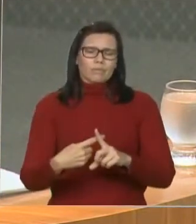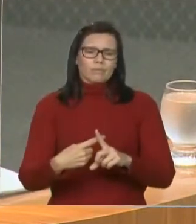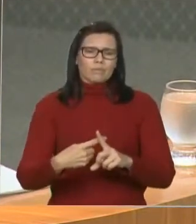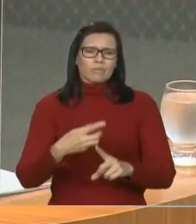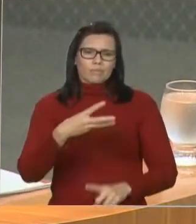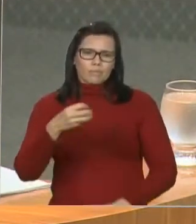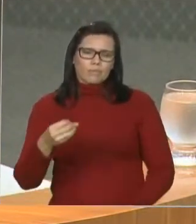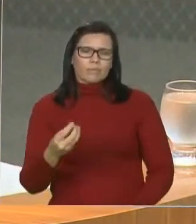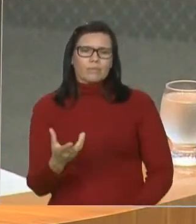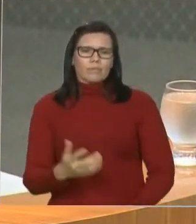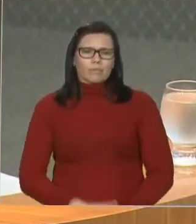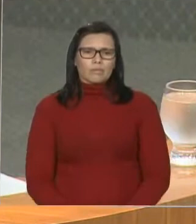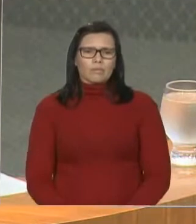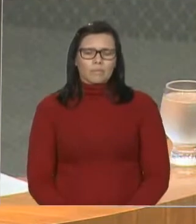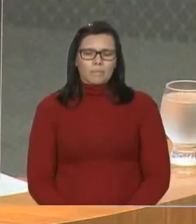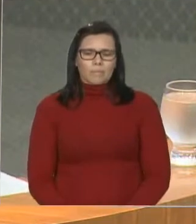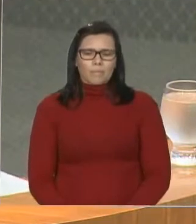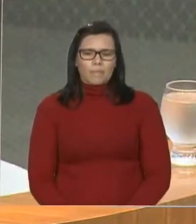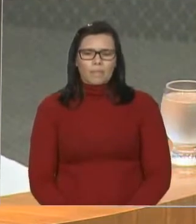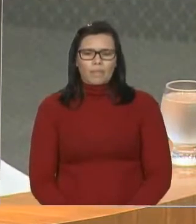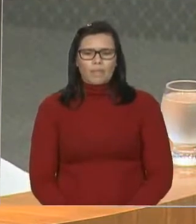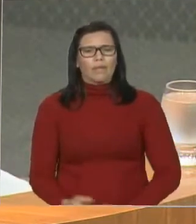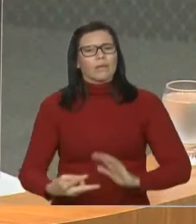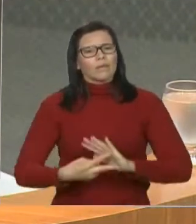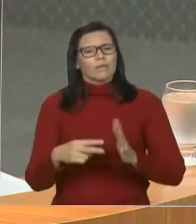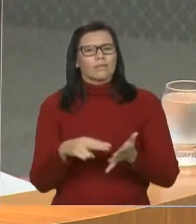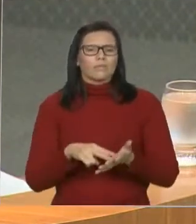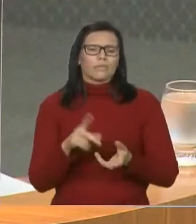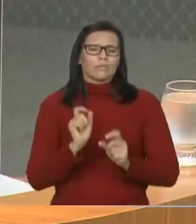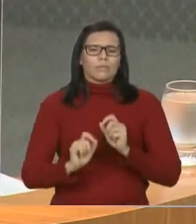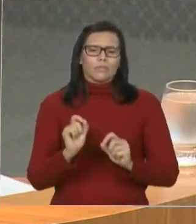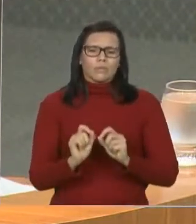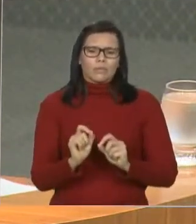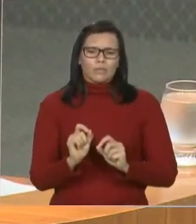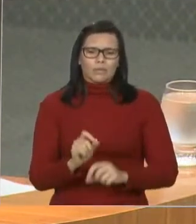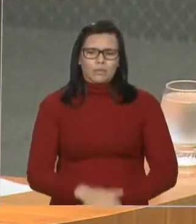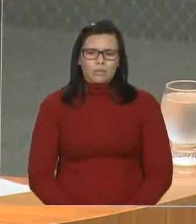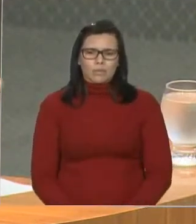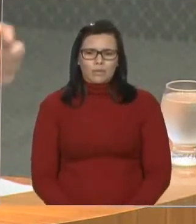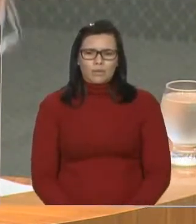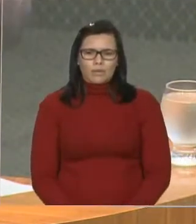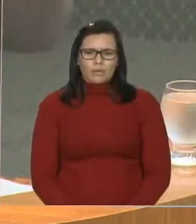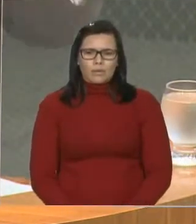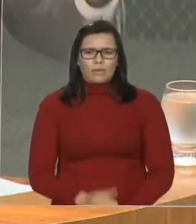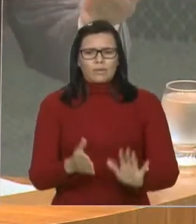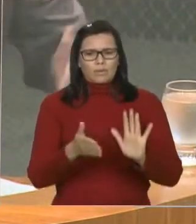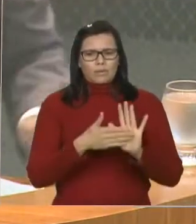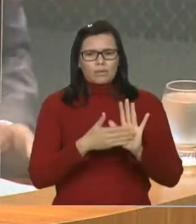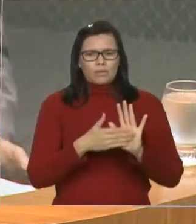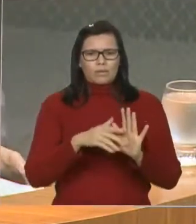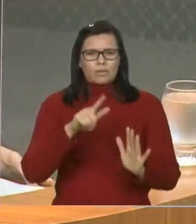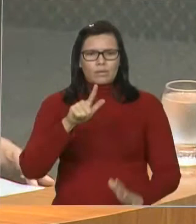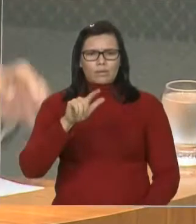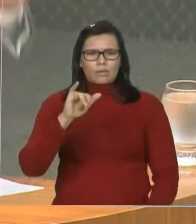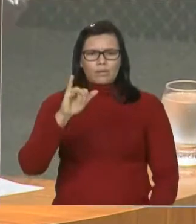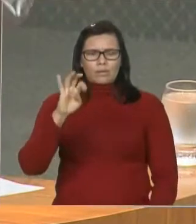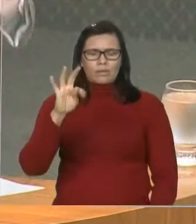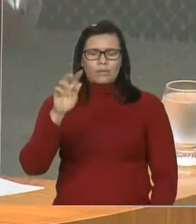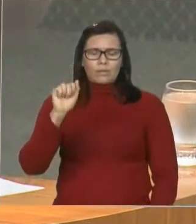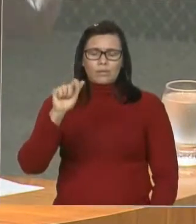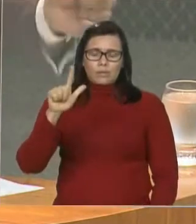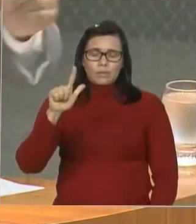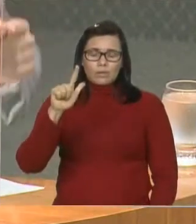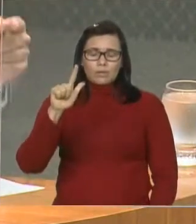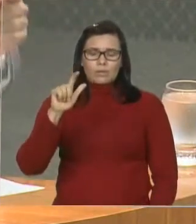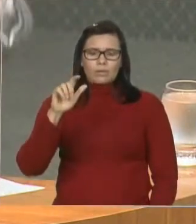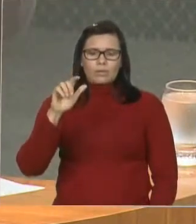feito, deputado Cabo Campos? Com dispensa de licitação, se eu fosse o governador do Estado, eu teria dito